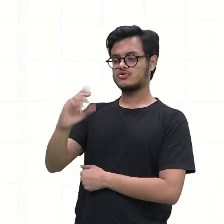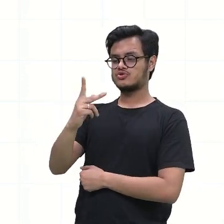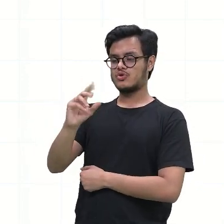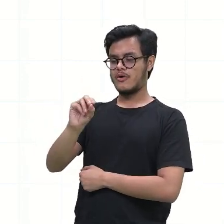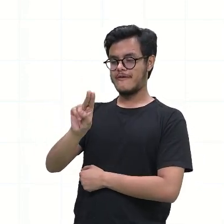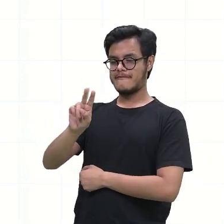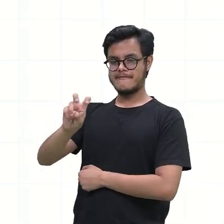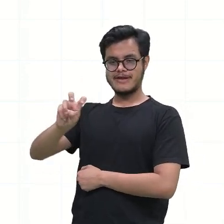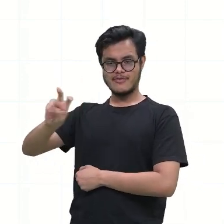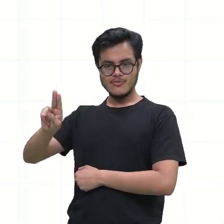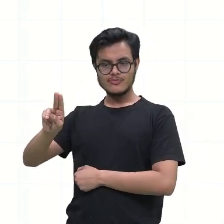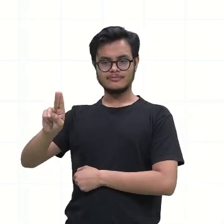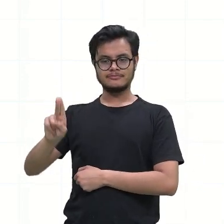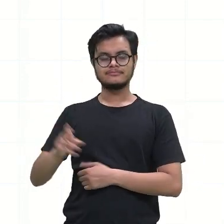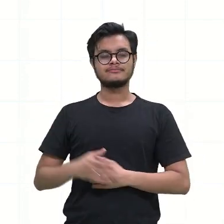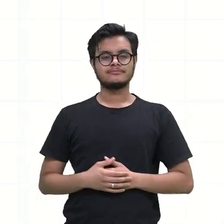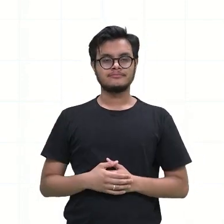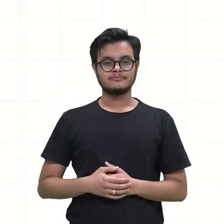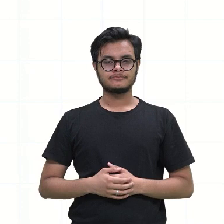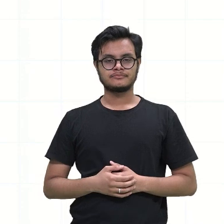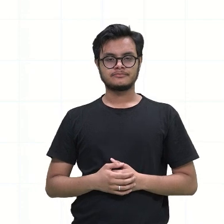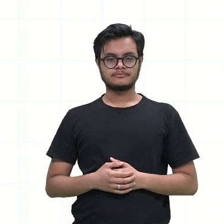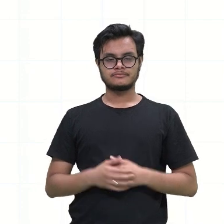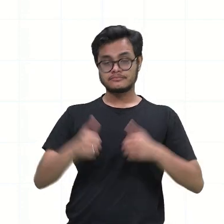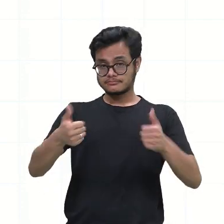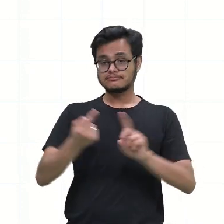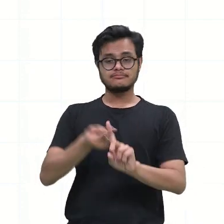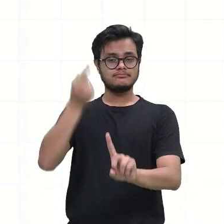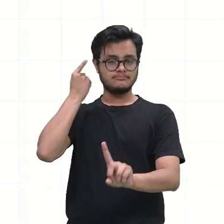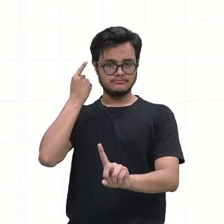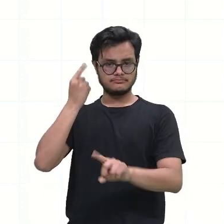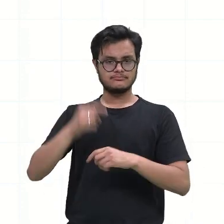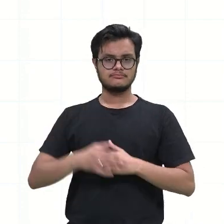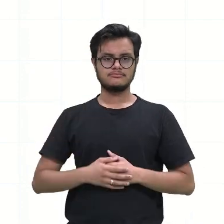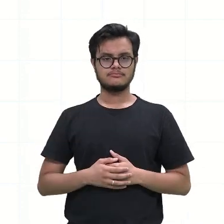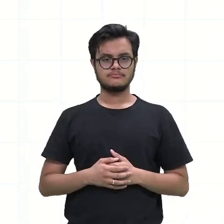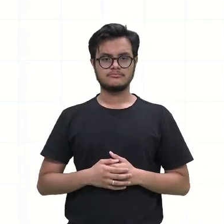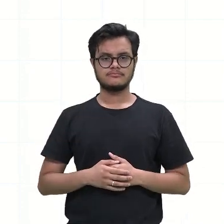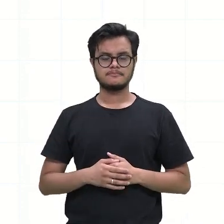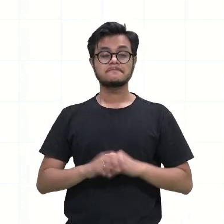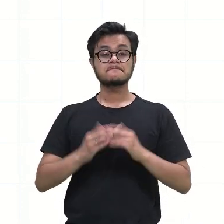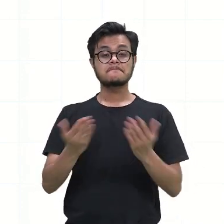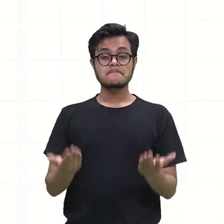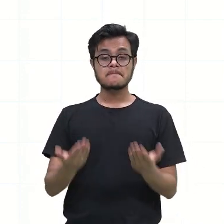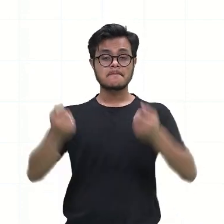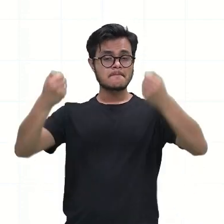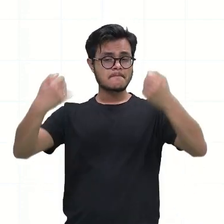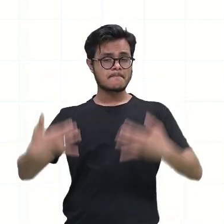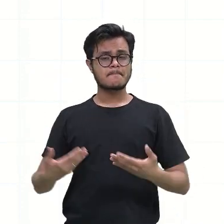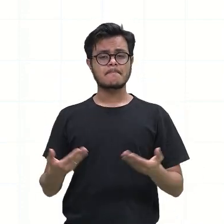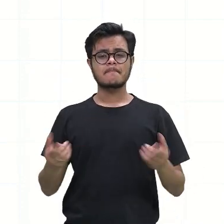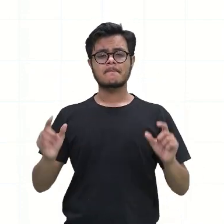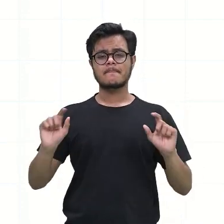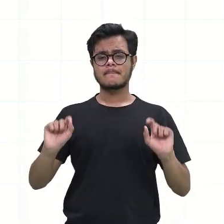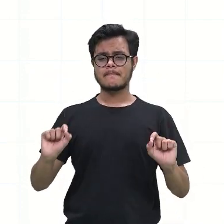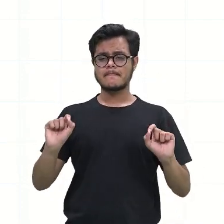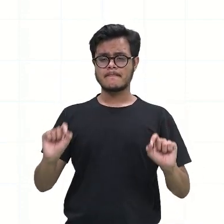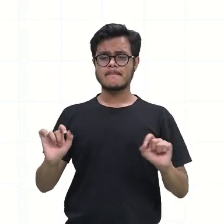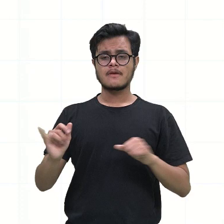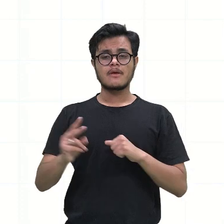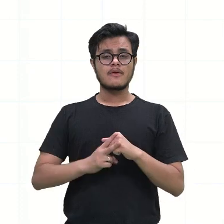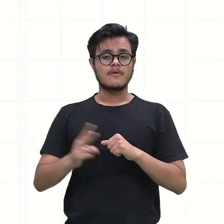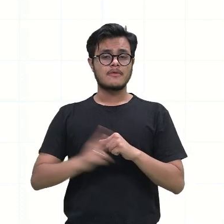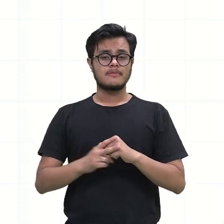está flexionado no passado. Ok? Muito bem. Então vamos falar um pouquinho mais ainda sobre verbo.